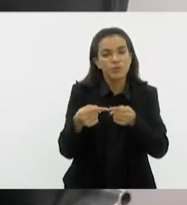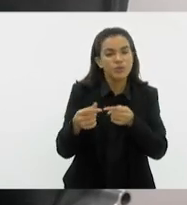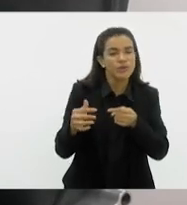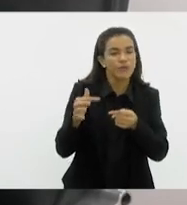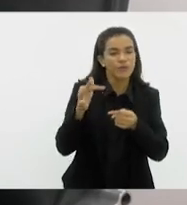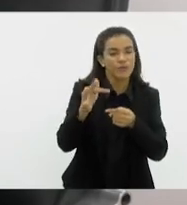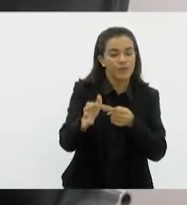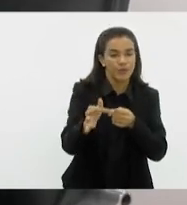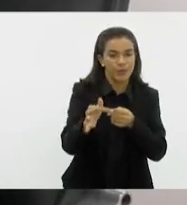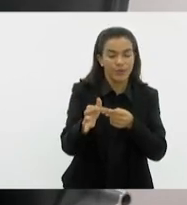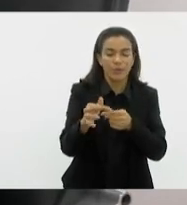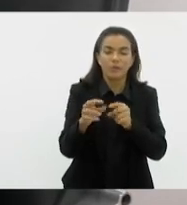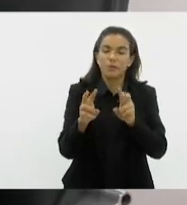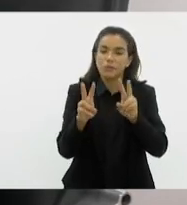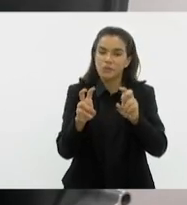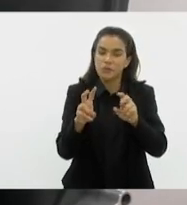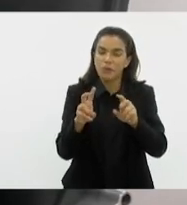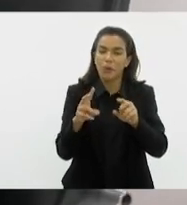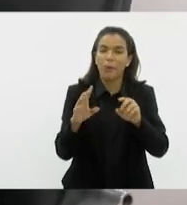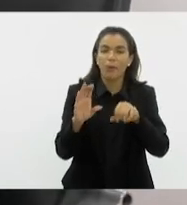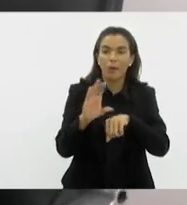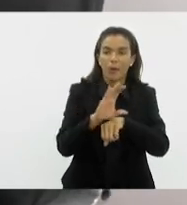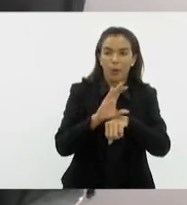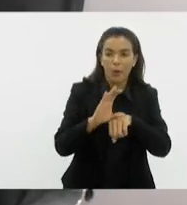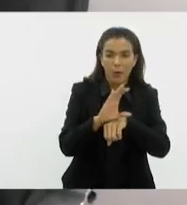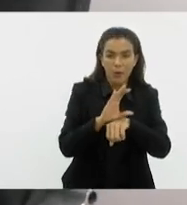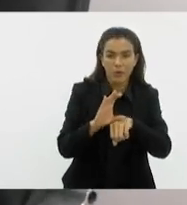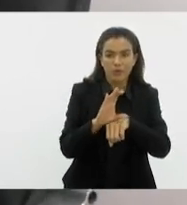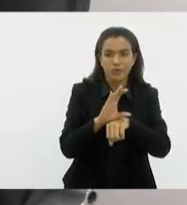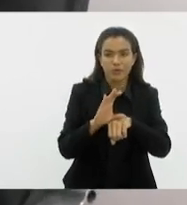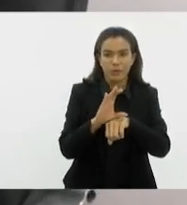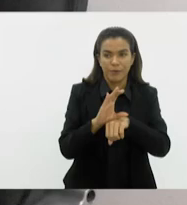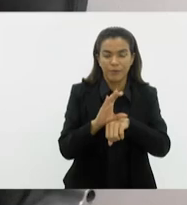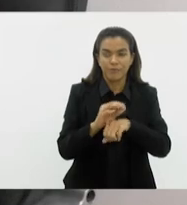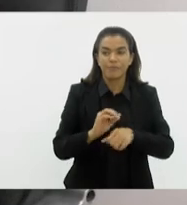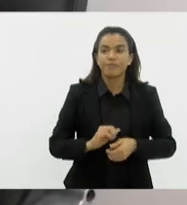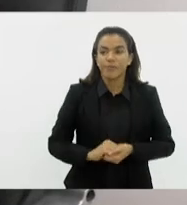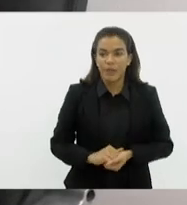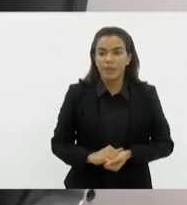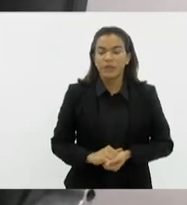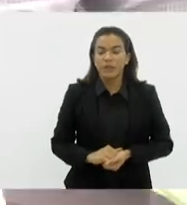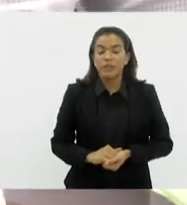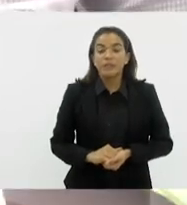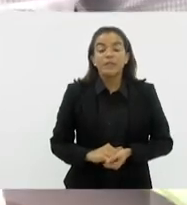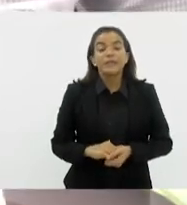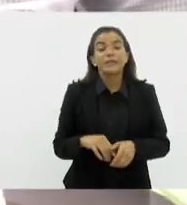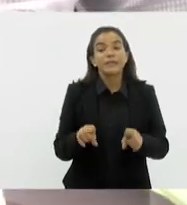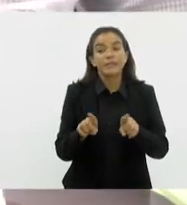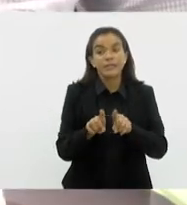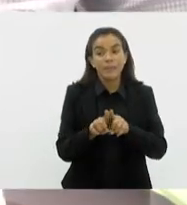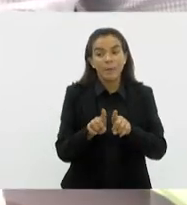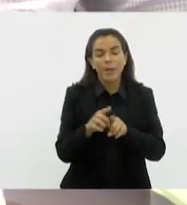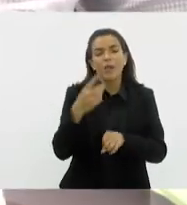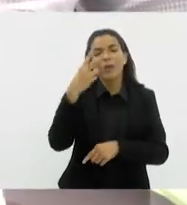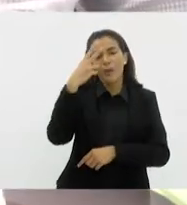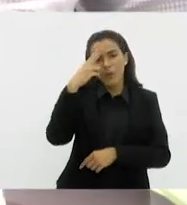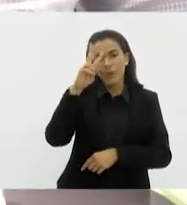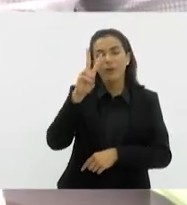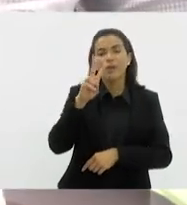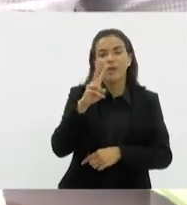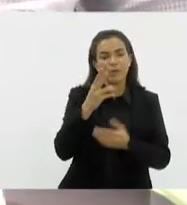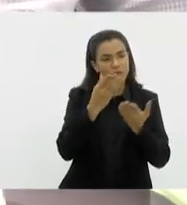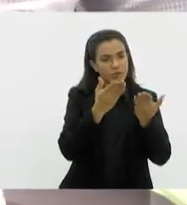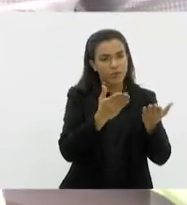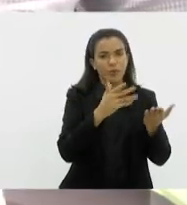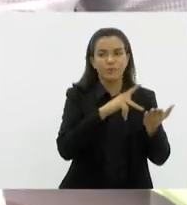de constitucionalidade. É uma forma de resguardar a constitucionalidade. Inclusive, lembro, deputado Amorim, Vossa Excelência